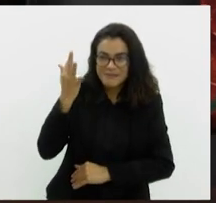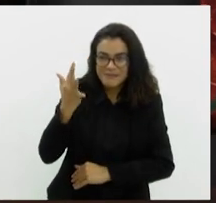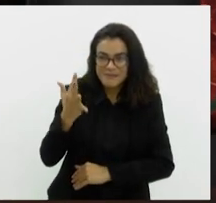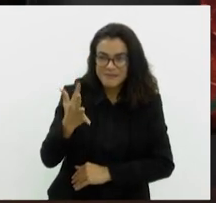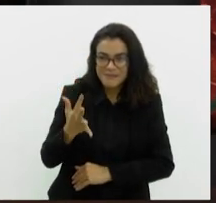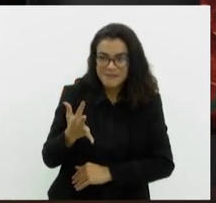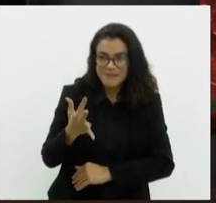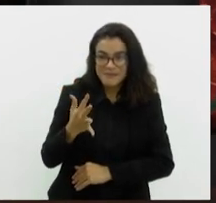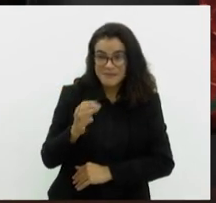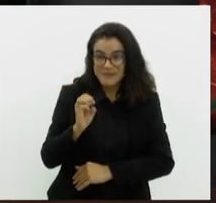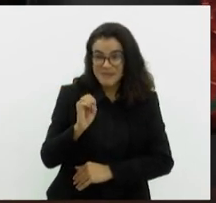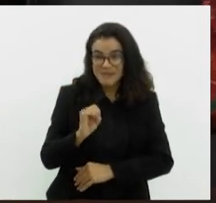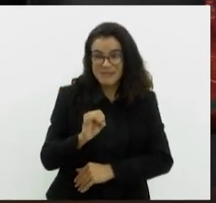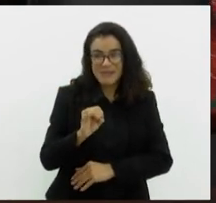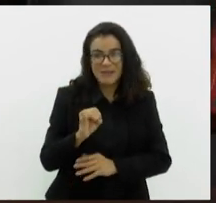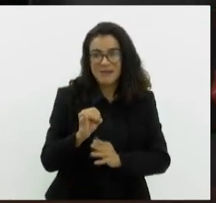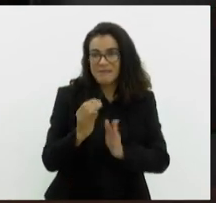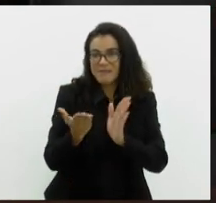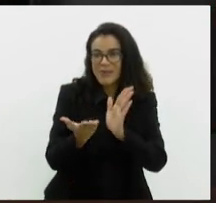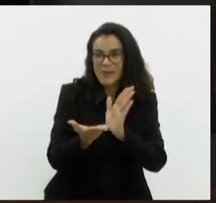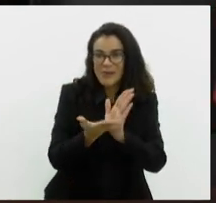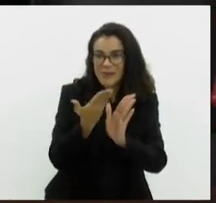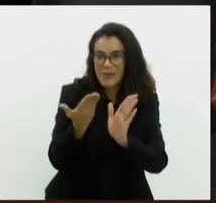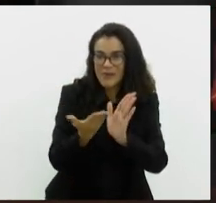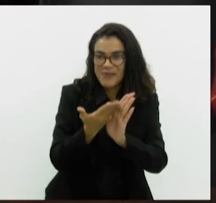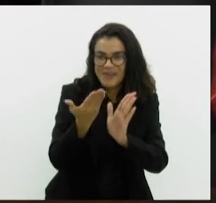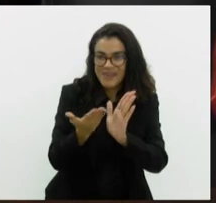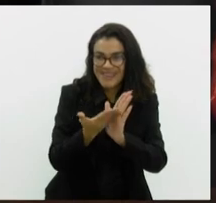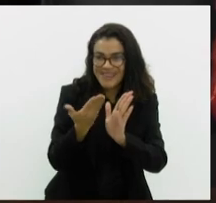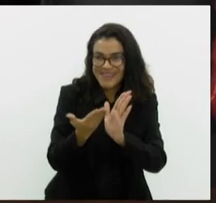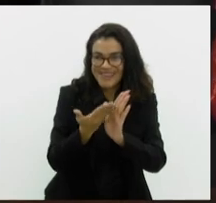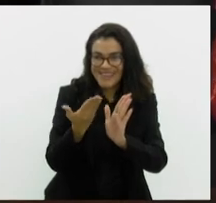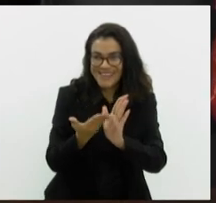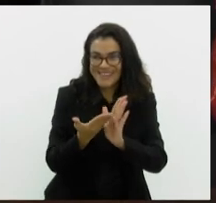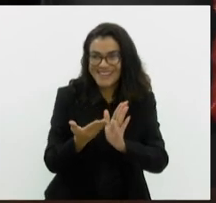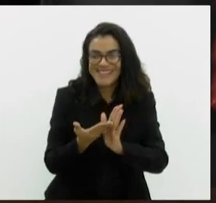fosse continuar, eu não chegaria aqui.